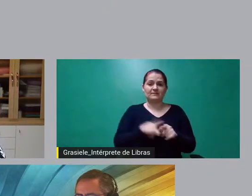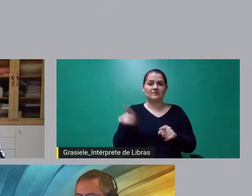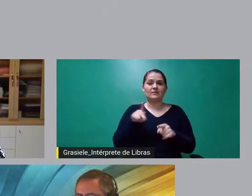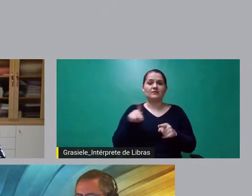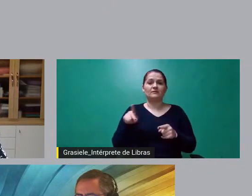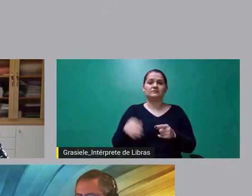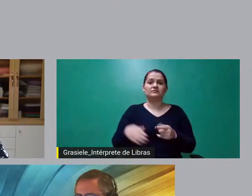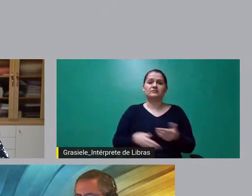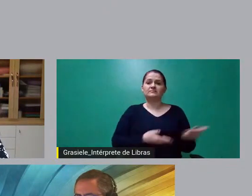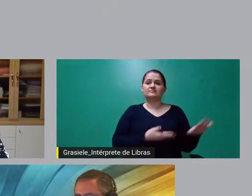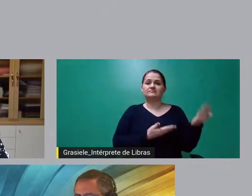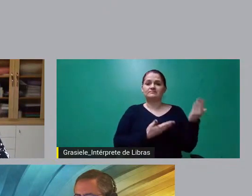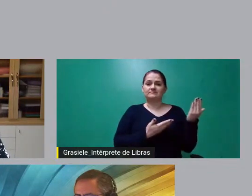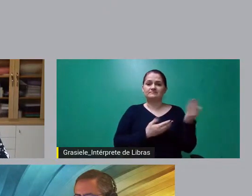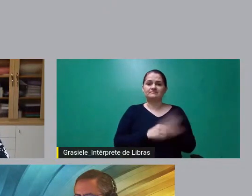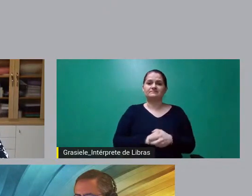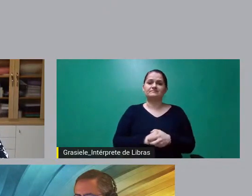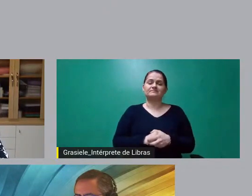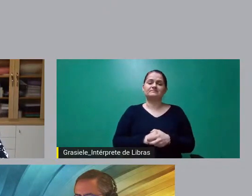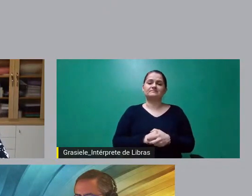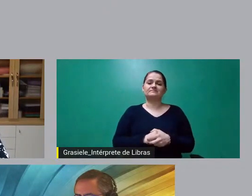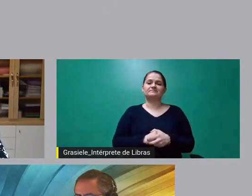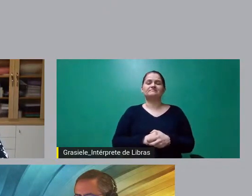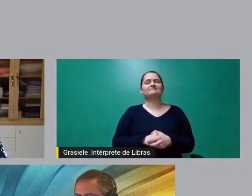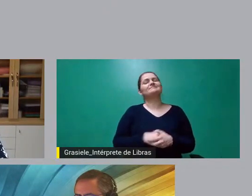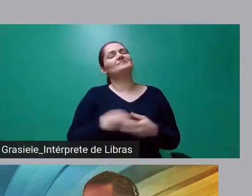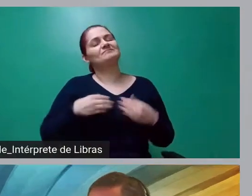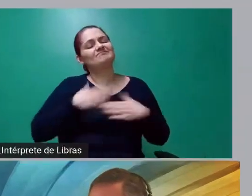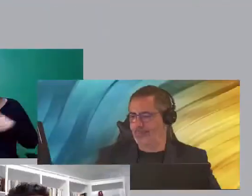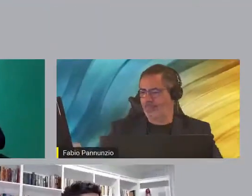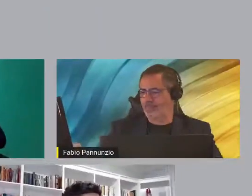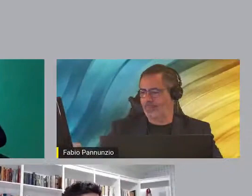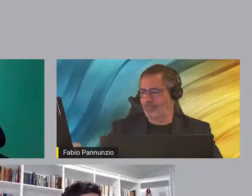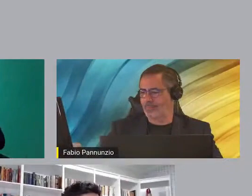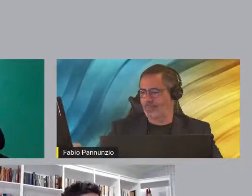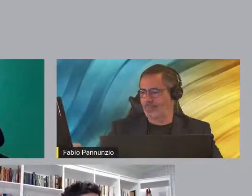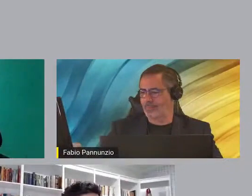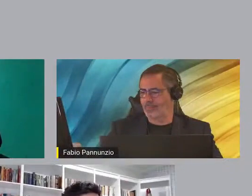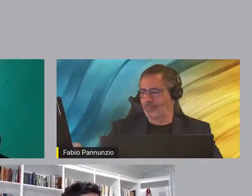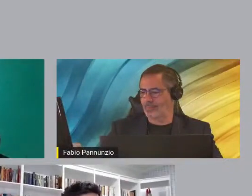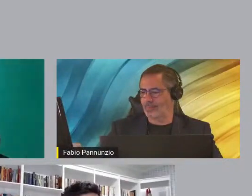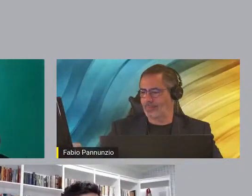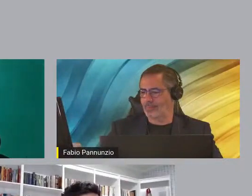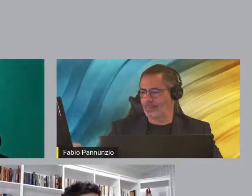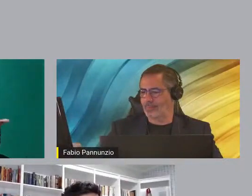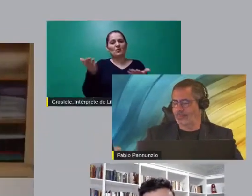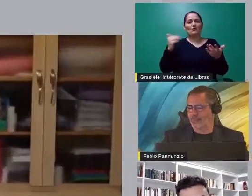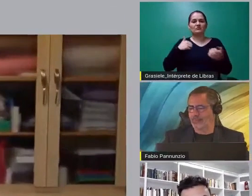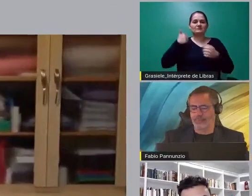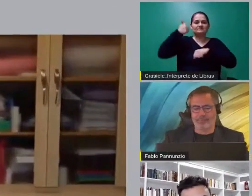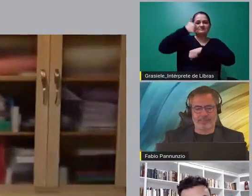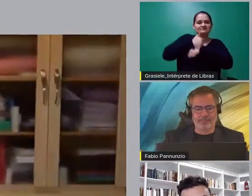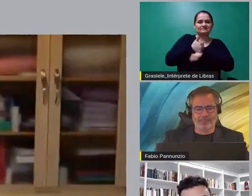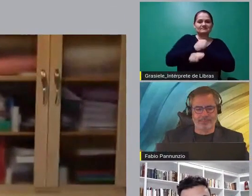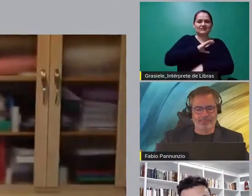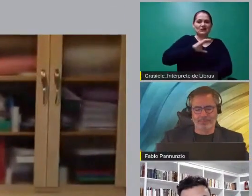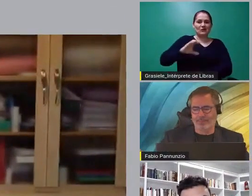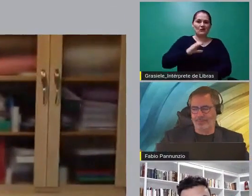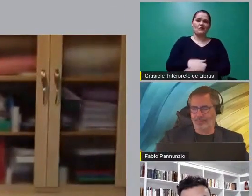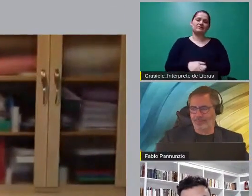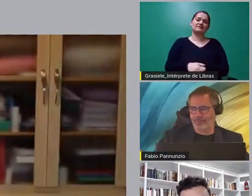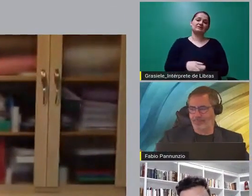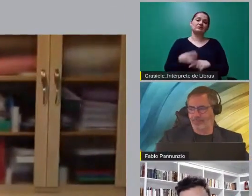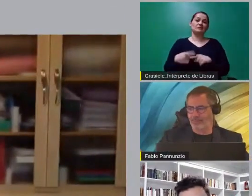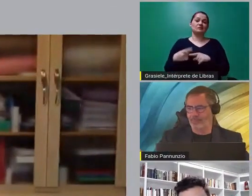Muito grata, cara José, que honra ter você aqui para intermediar esse painel com os comentários